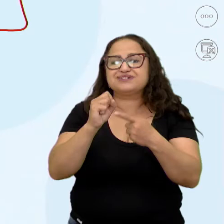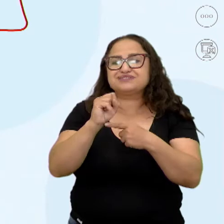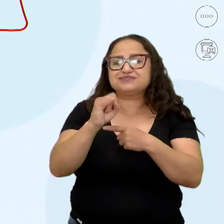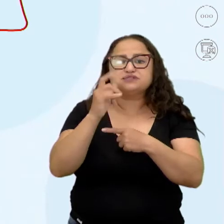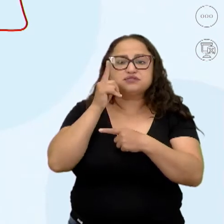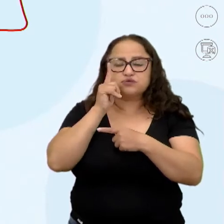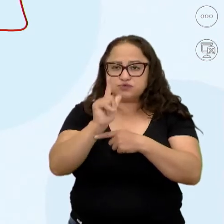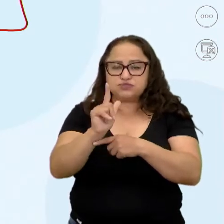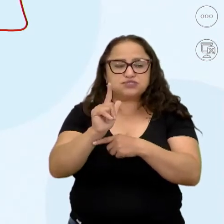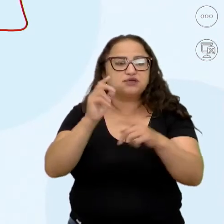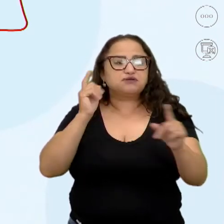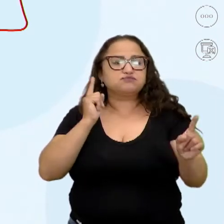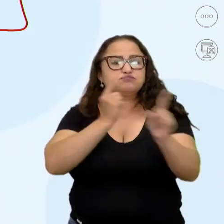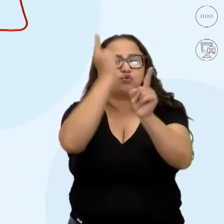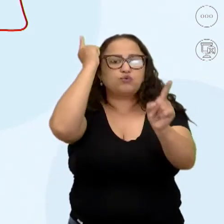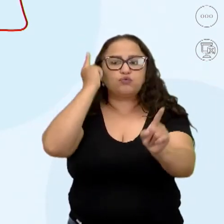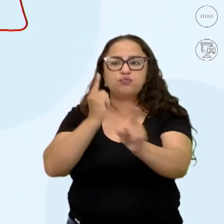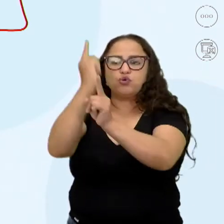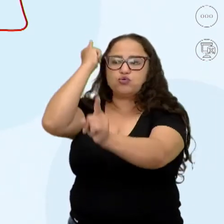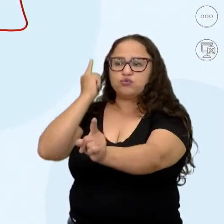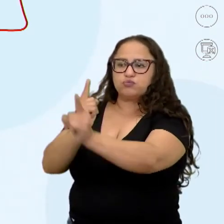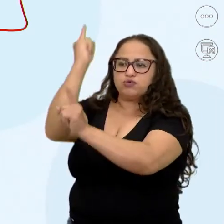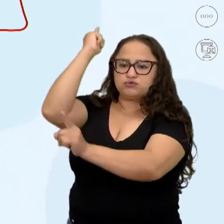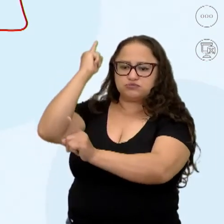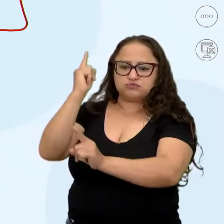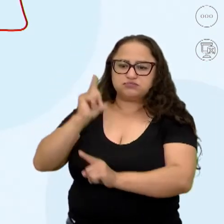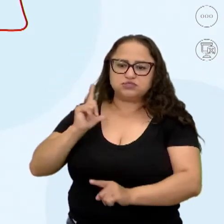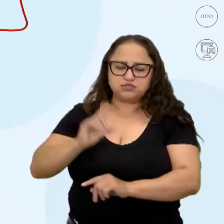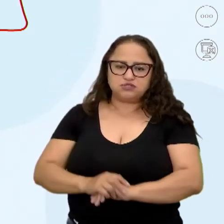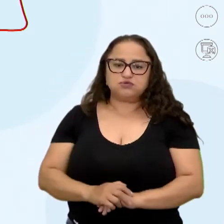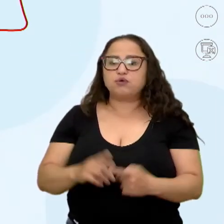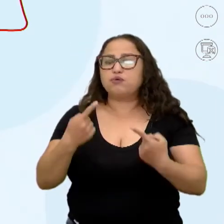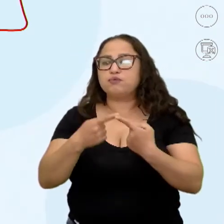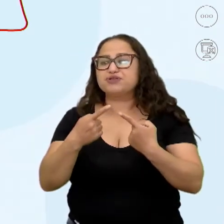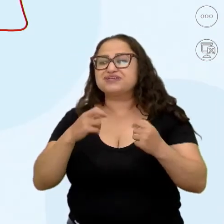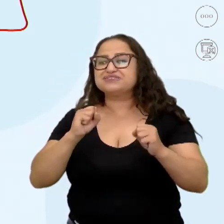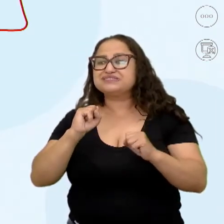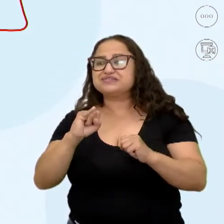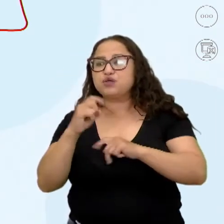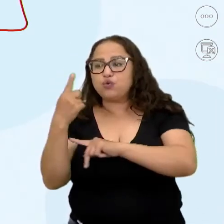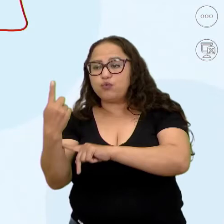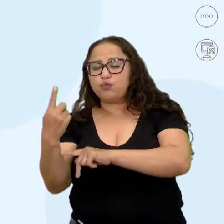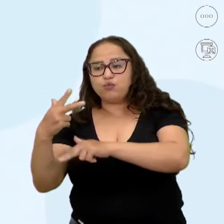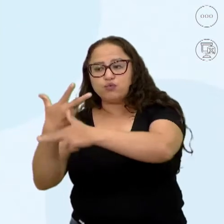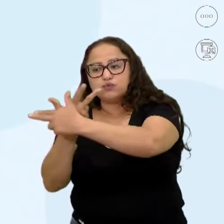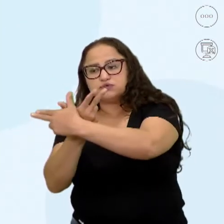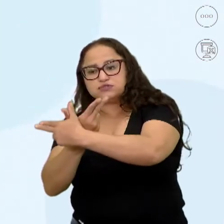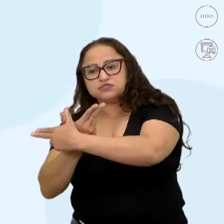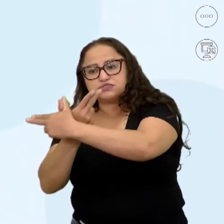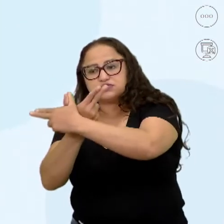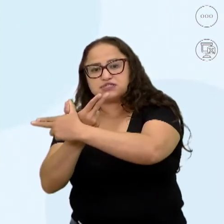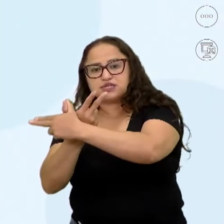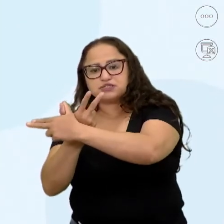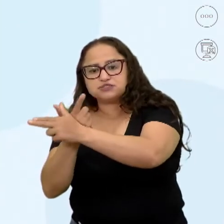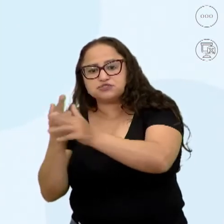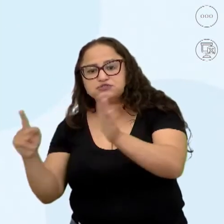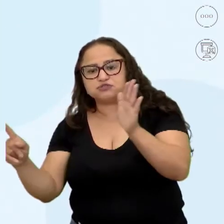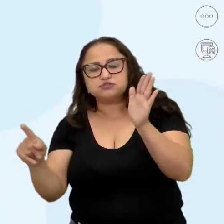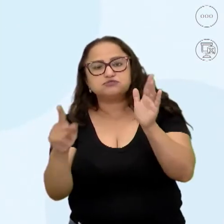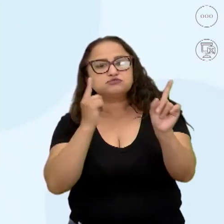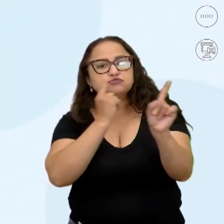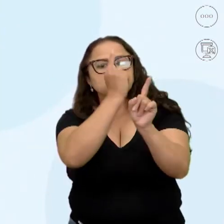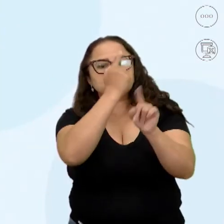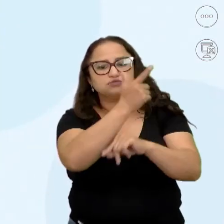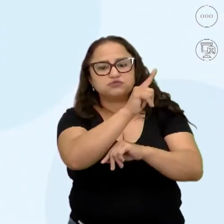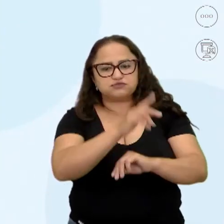muito bem calculadas, né? Para não ter até a questão de choque entre satélites e assim por diante. Beleza? Pessoal, vai ter aí